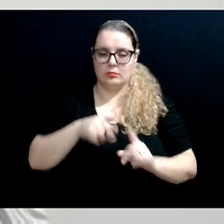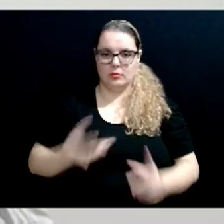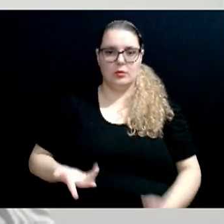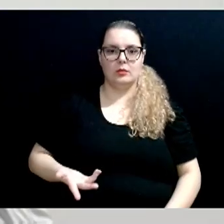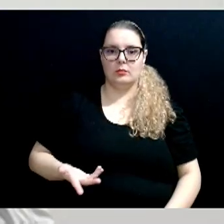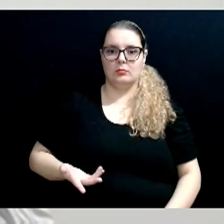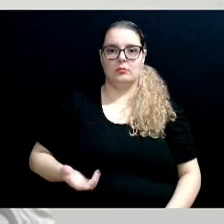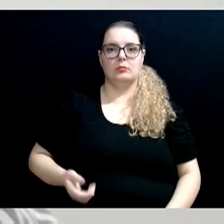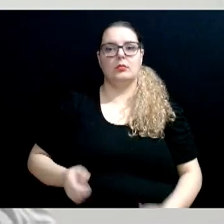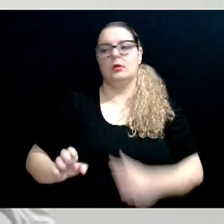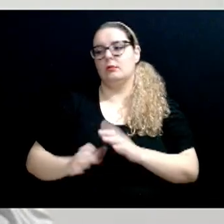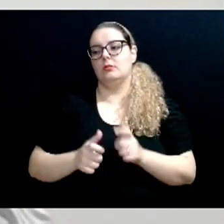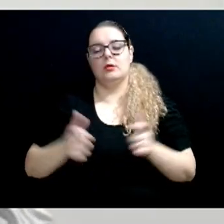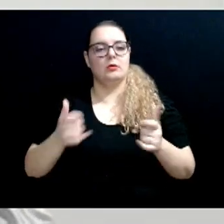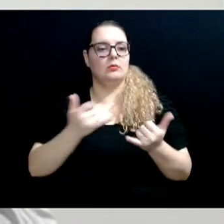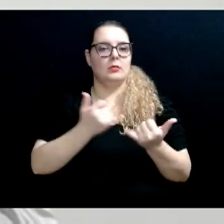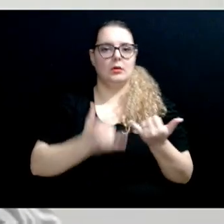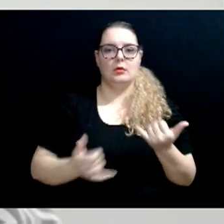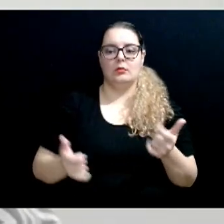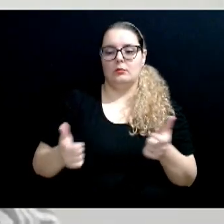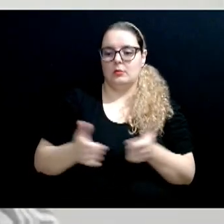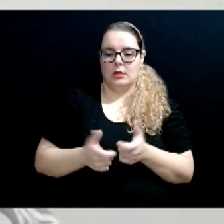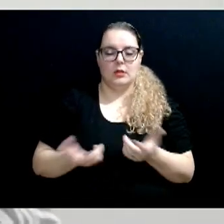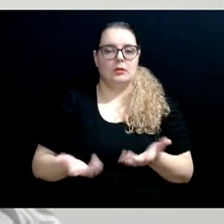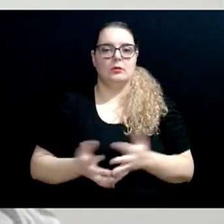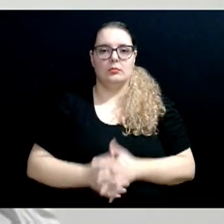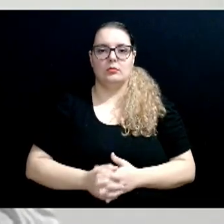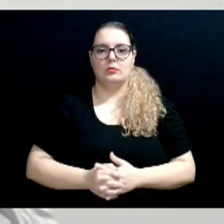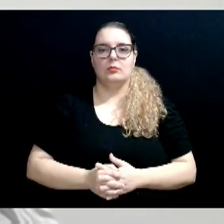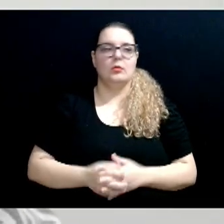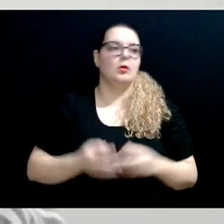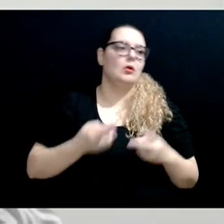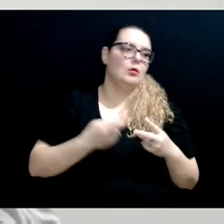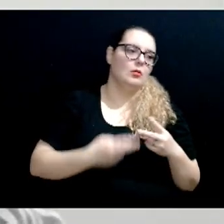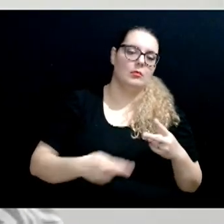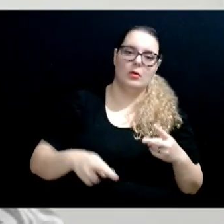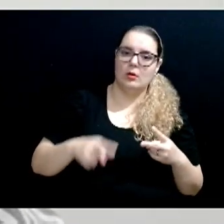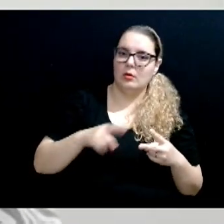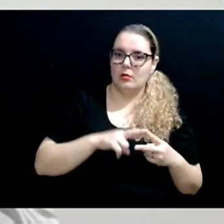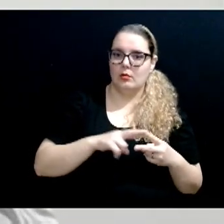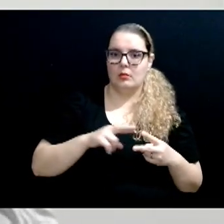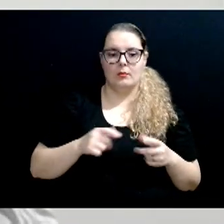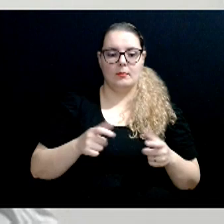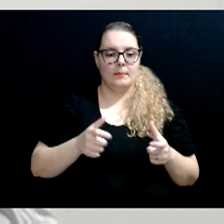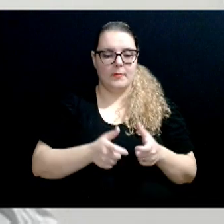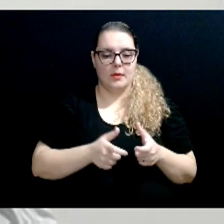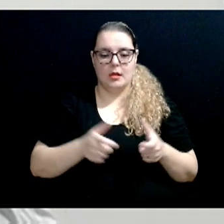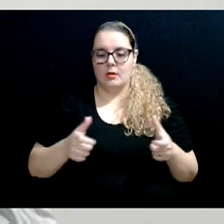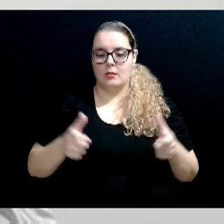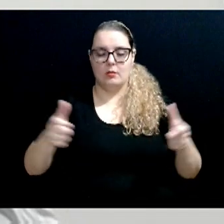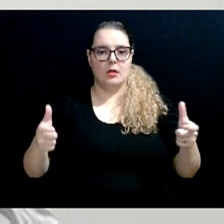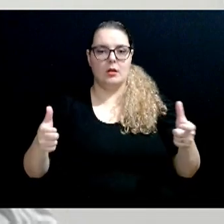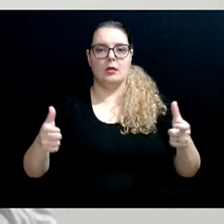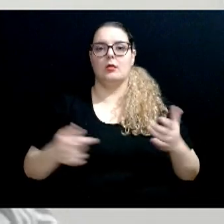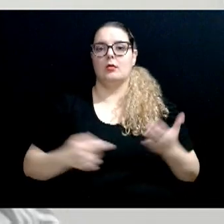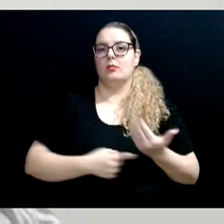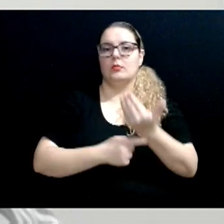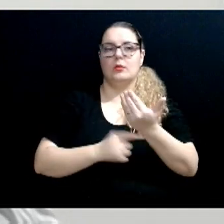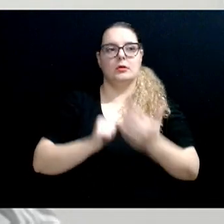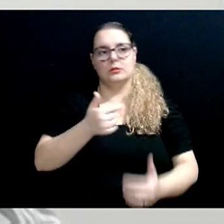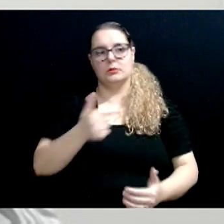médio porte, pequeno porte, com recursos pequenos, médios, grandes, com tecnologia, sem tecnologia. É claro que